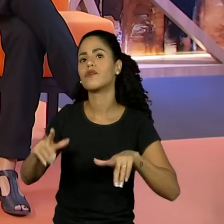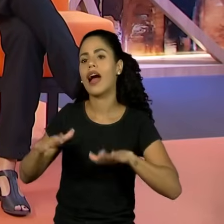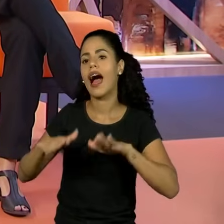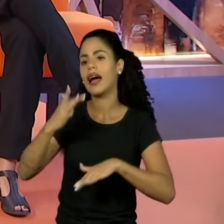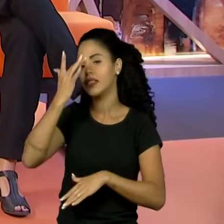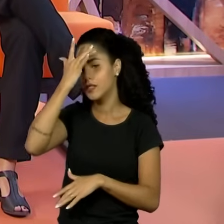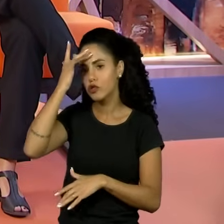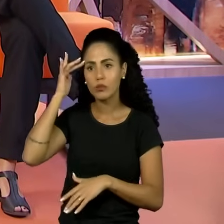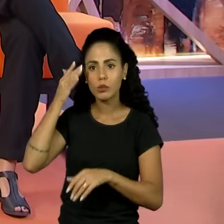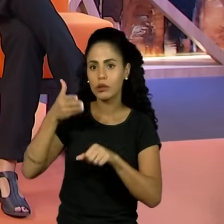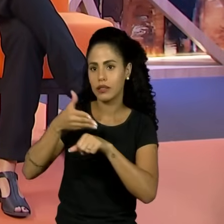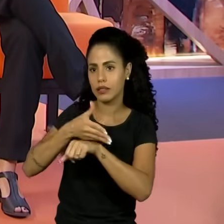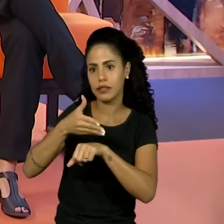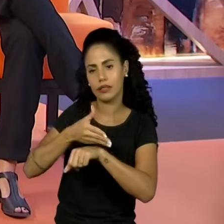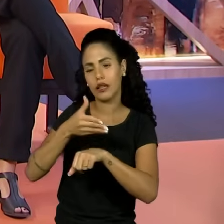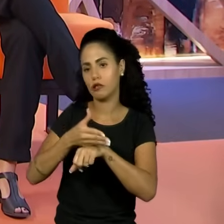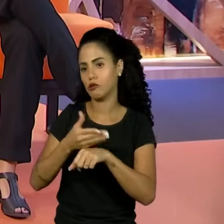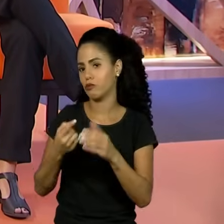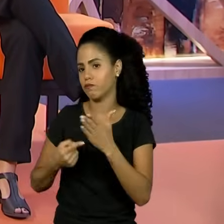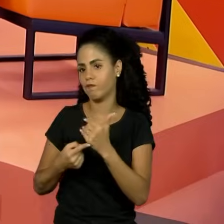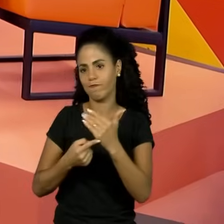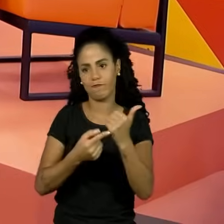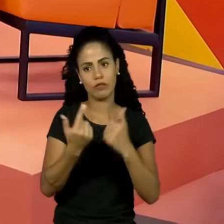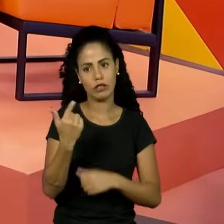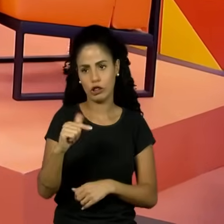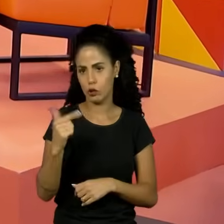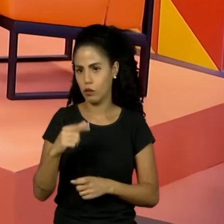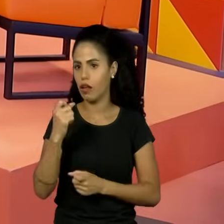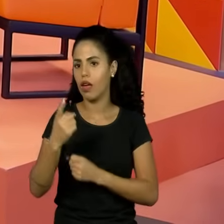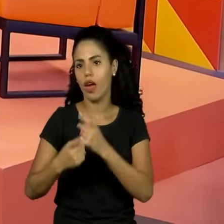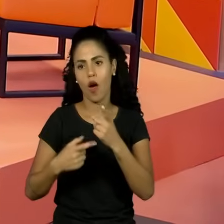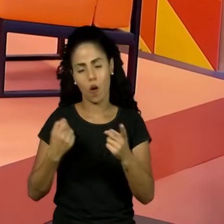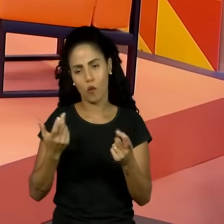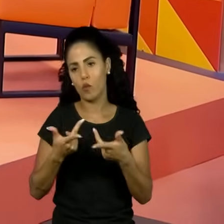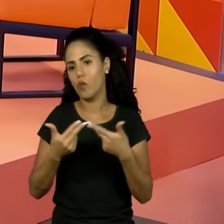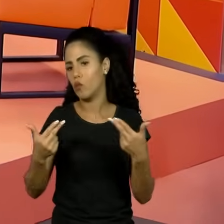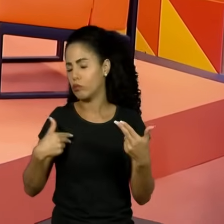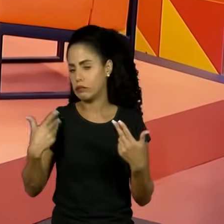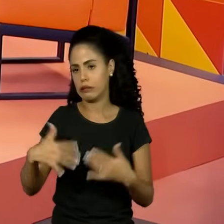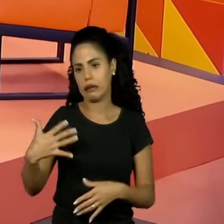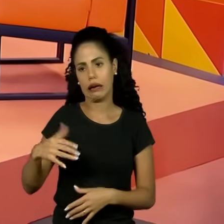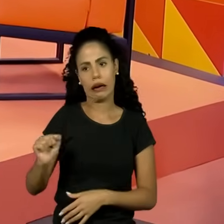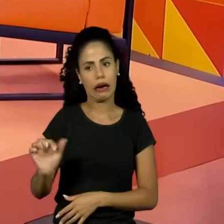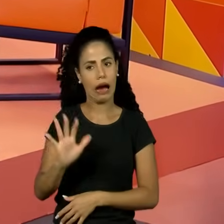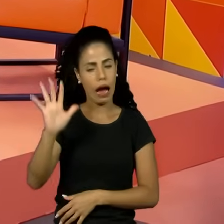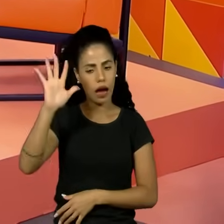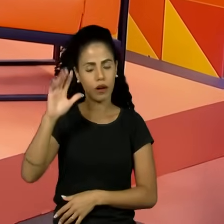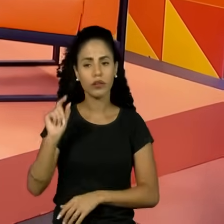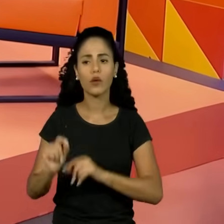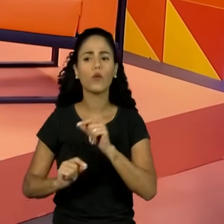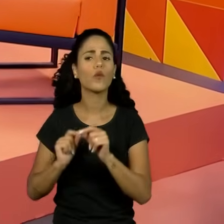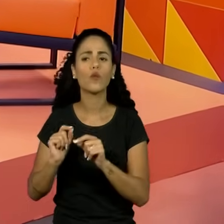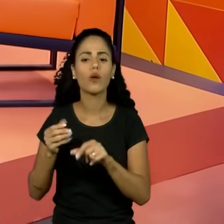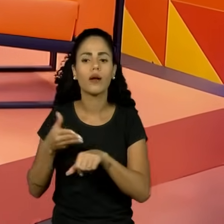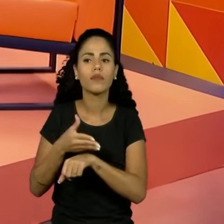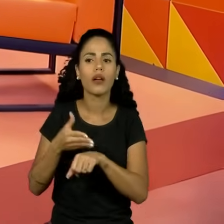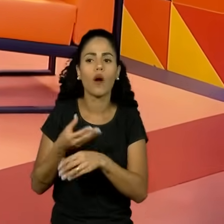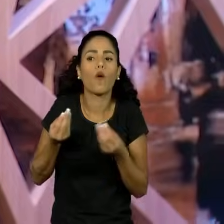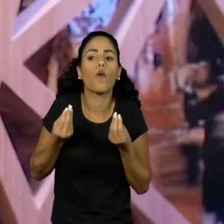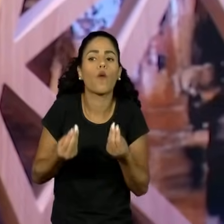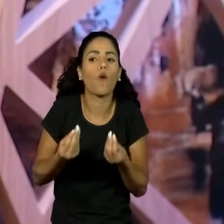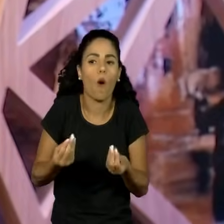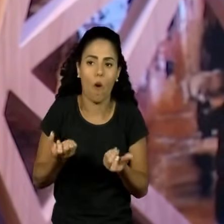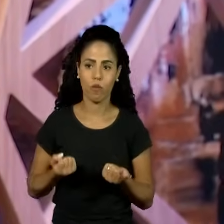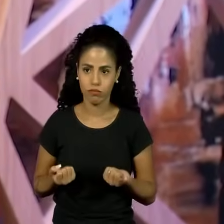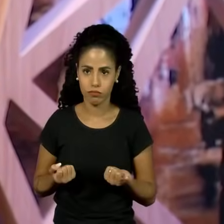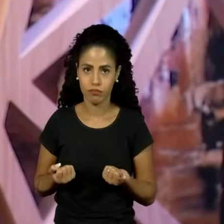têm acesso a essas tecnologias, a determinados jogos, hardwares que são caros e tudo mais. Como é que elas acessam um gameplay de um jogo?